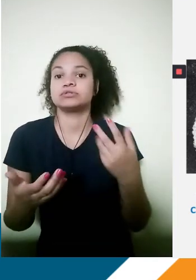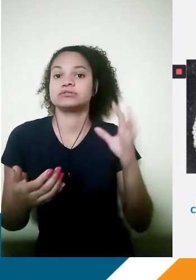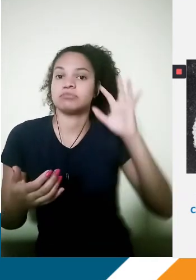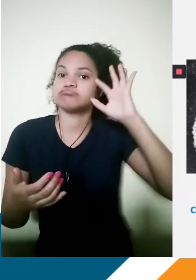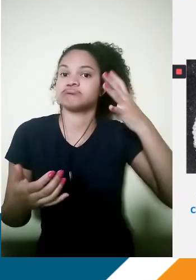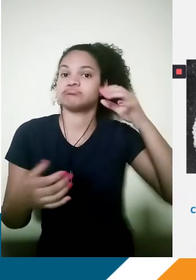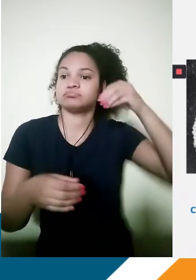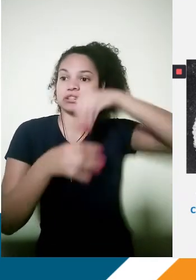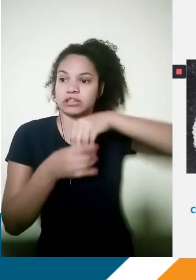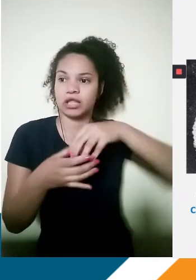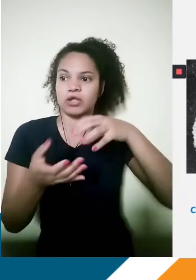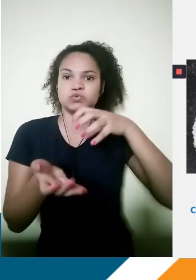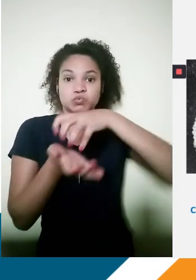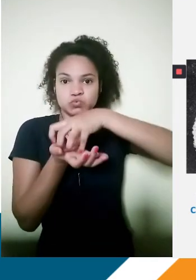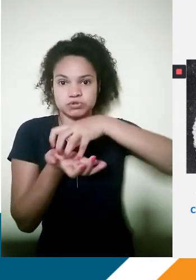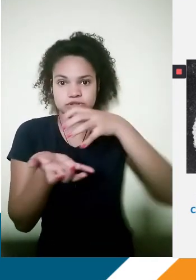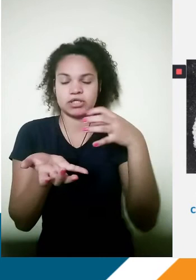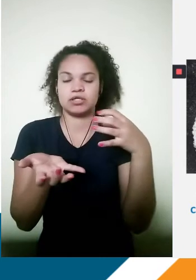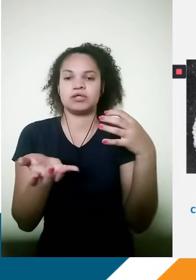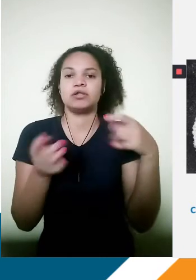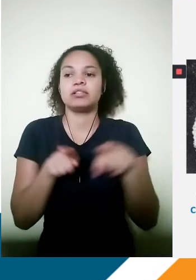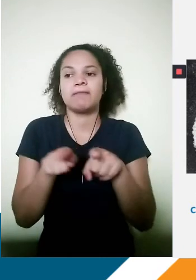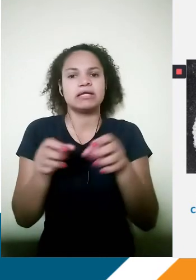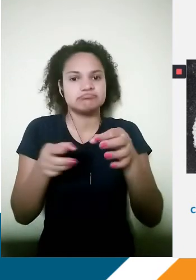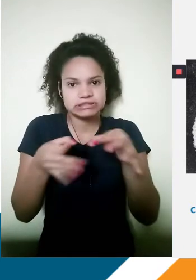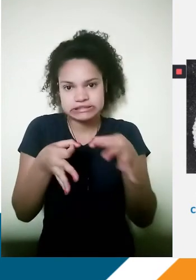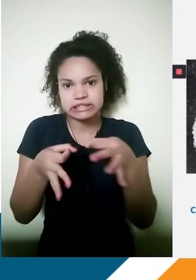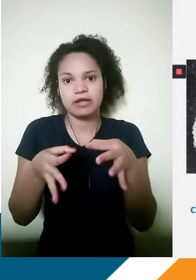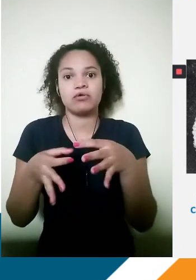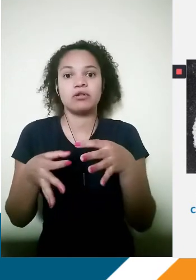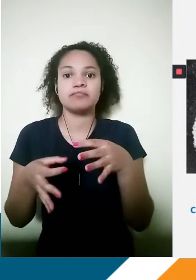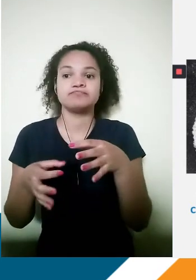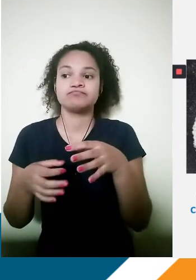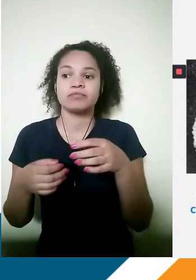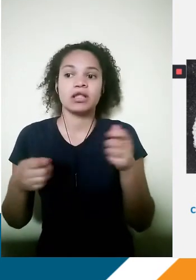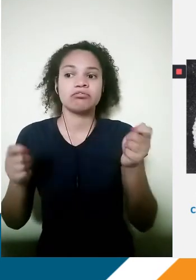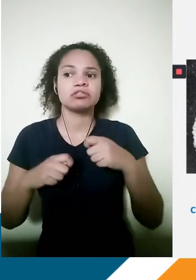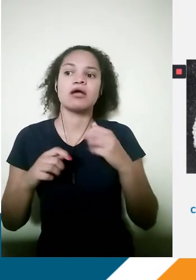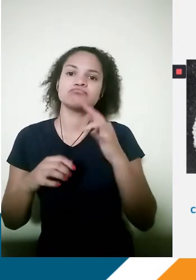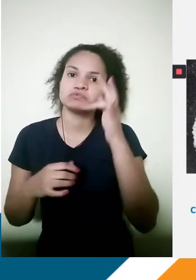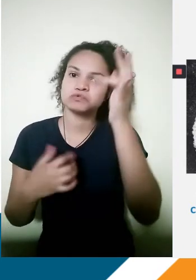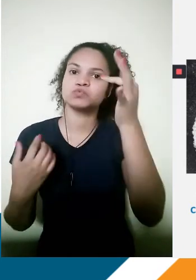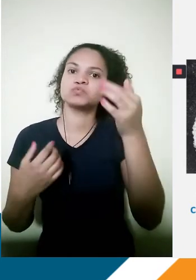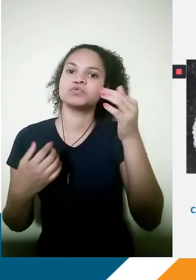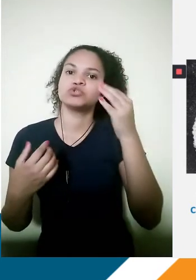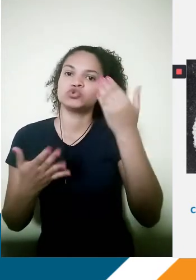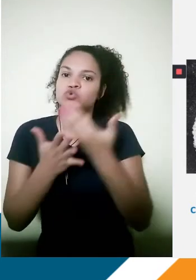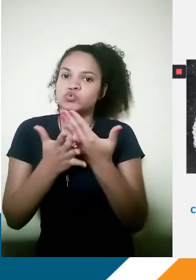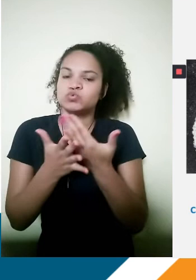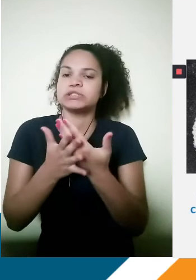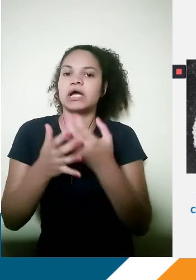ocorrem no núcleo celular e na célula como um todo, que poderemos, posteriormente, mais à frente,